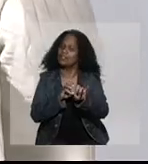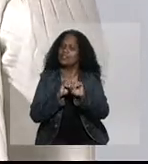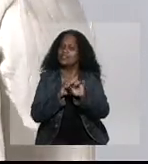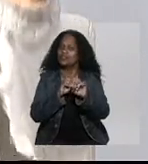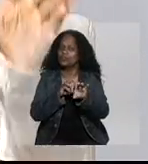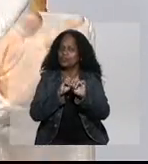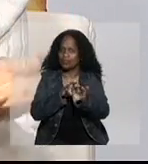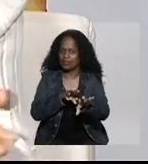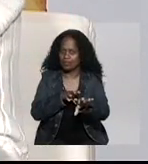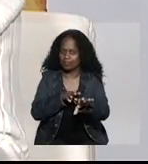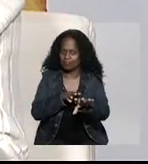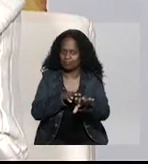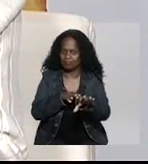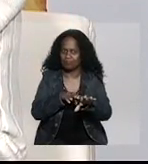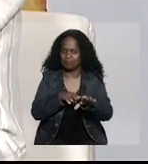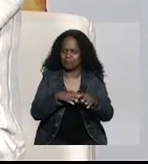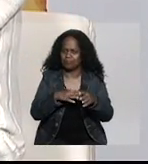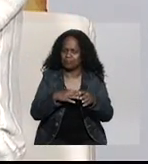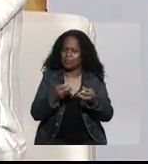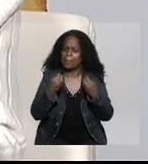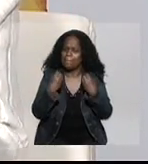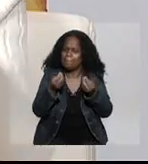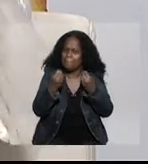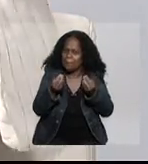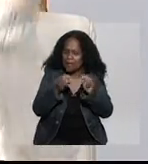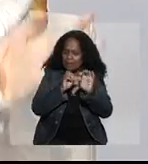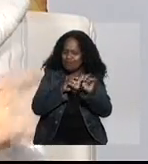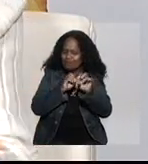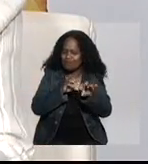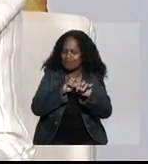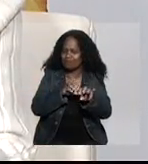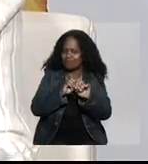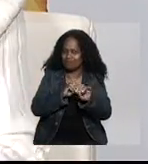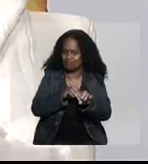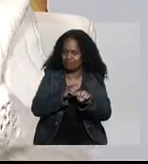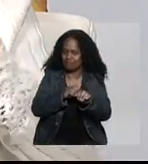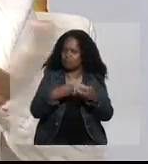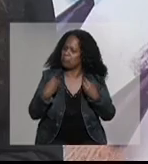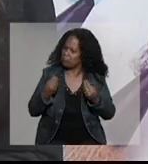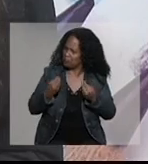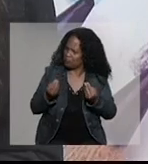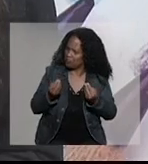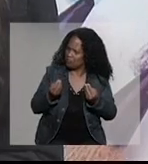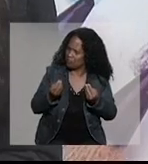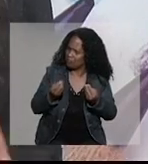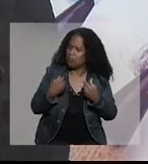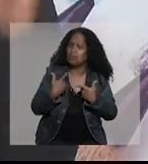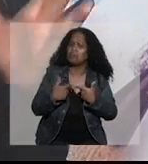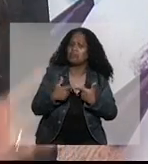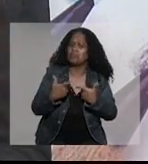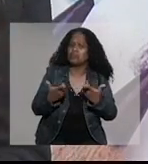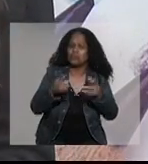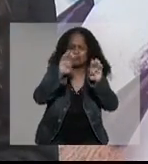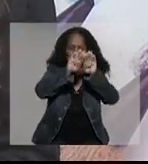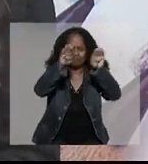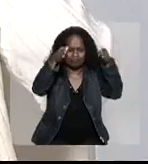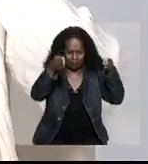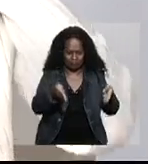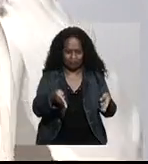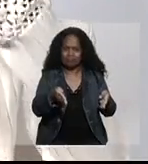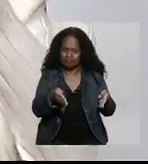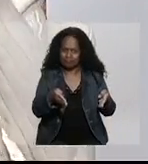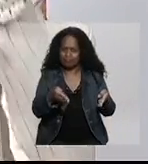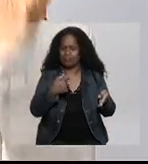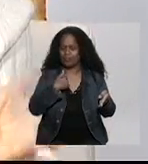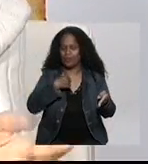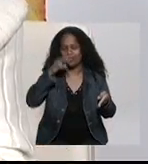forma que, para educar. Para educar. Para educar. Né? O que é isso? Por que esse gesto? Eu